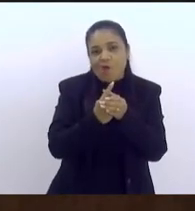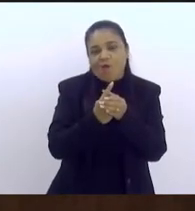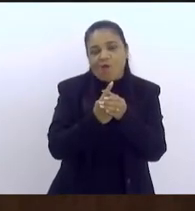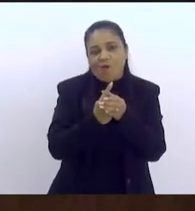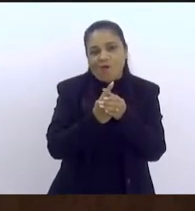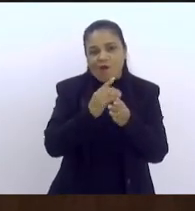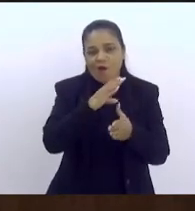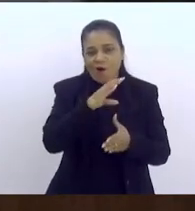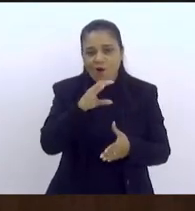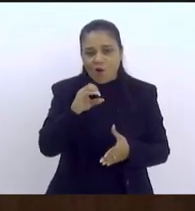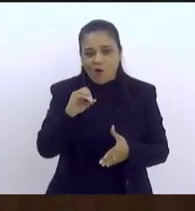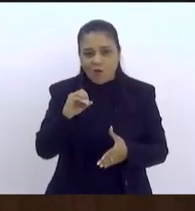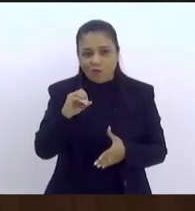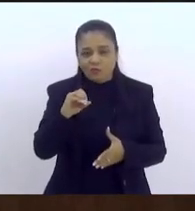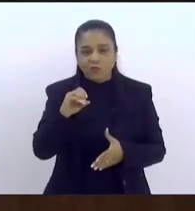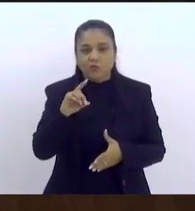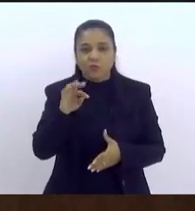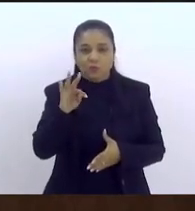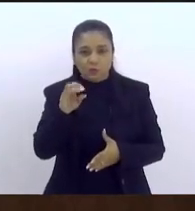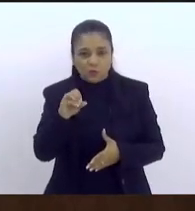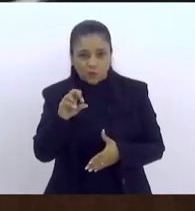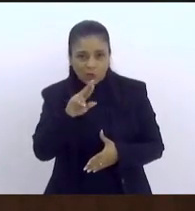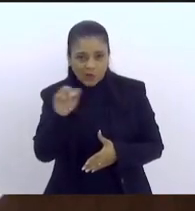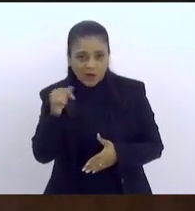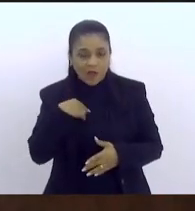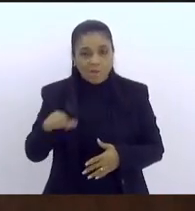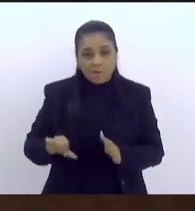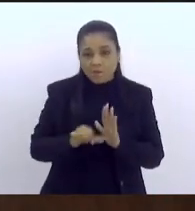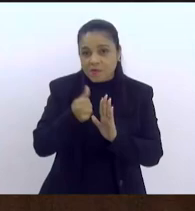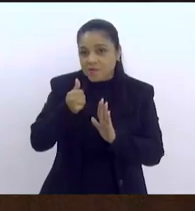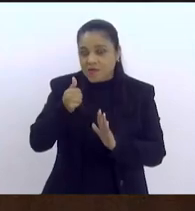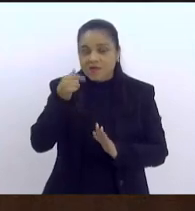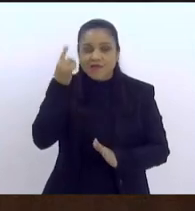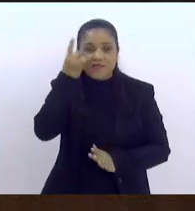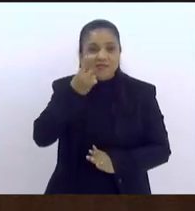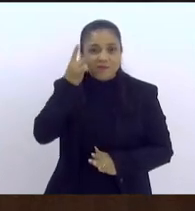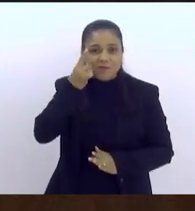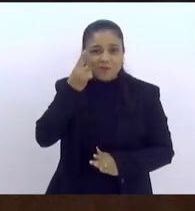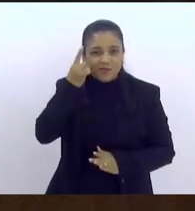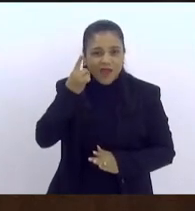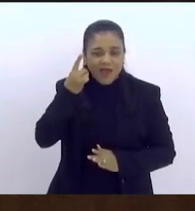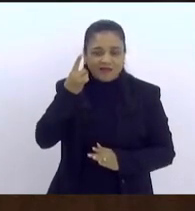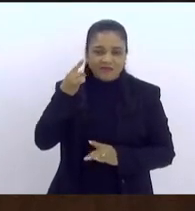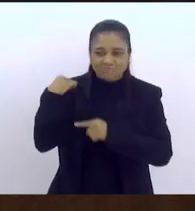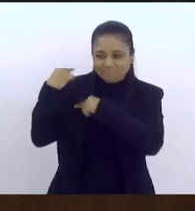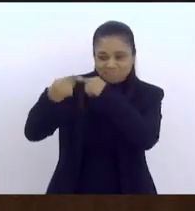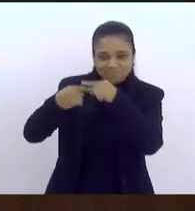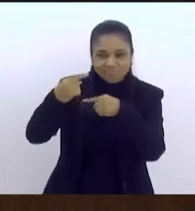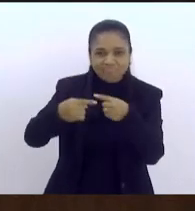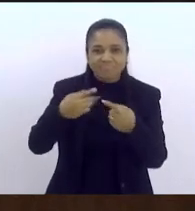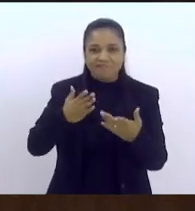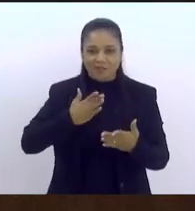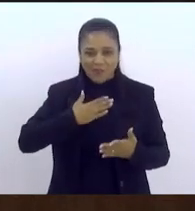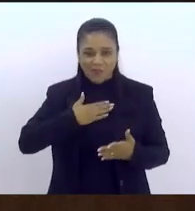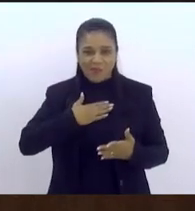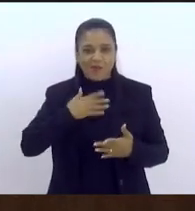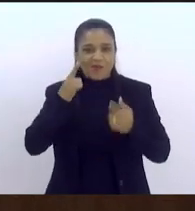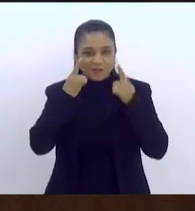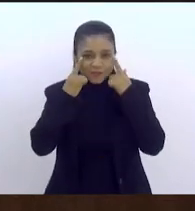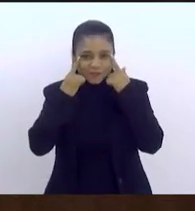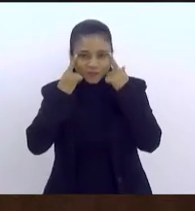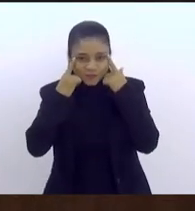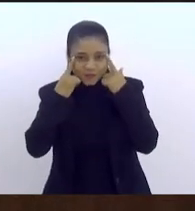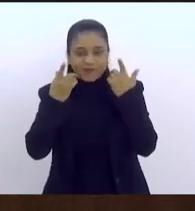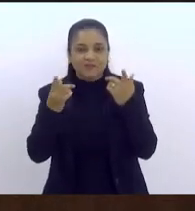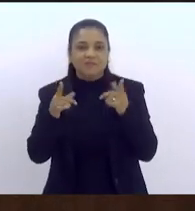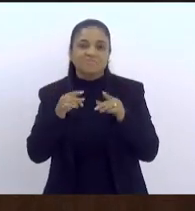Primeira deputada com ascendência japonesa aqui na casa, e o primeiro projeto fala exatamente sobre incluir no calendário